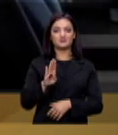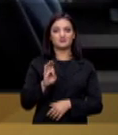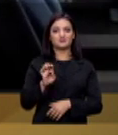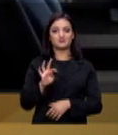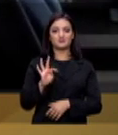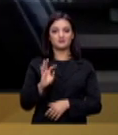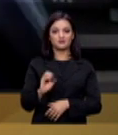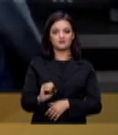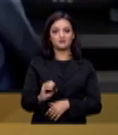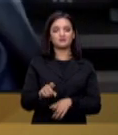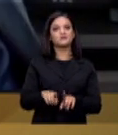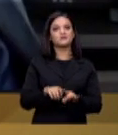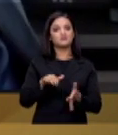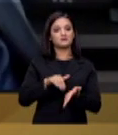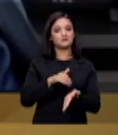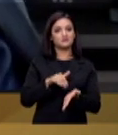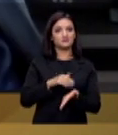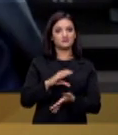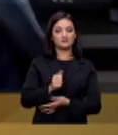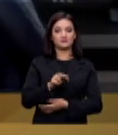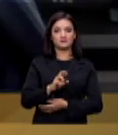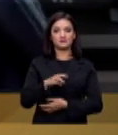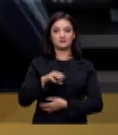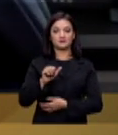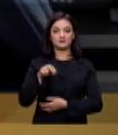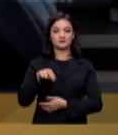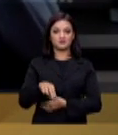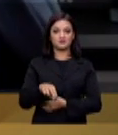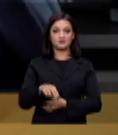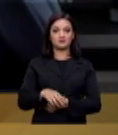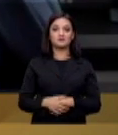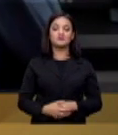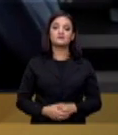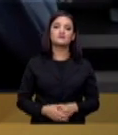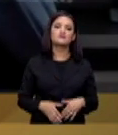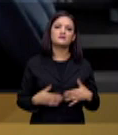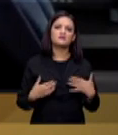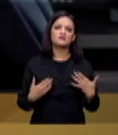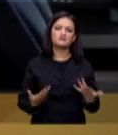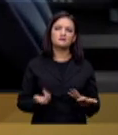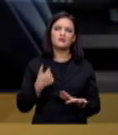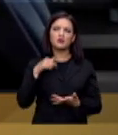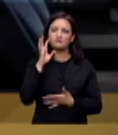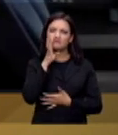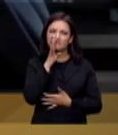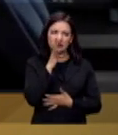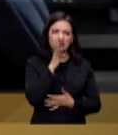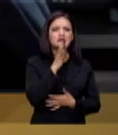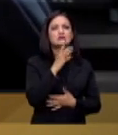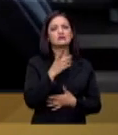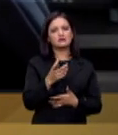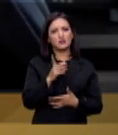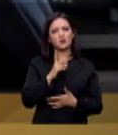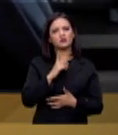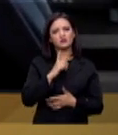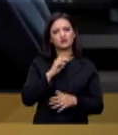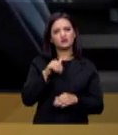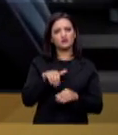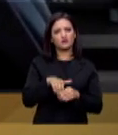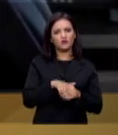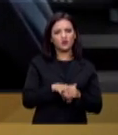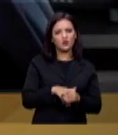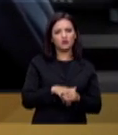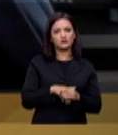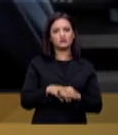Lília. Presidente, eu ouvi com muita atenção os votos e também as